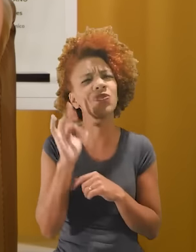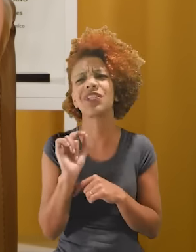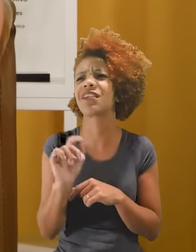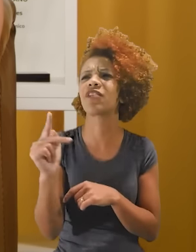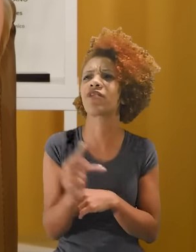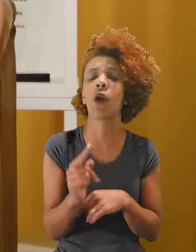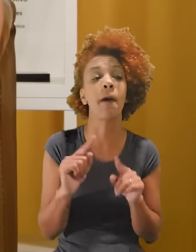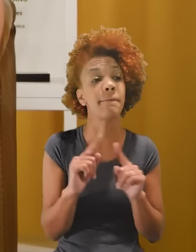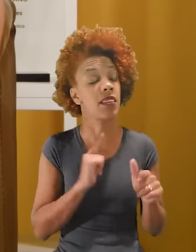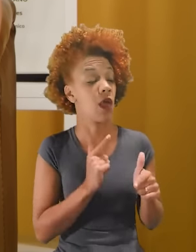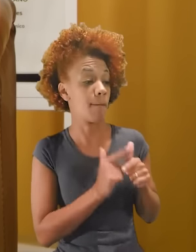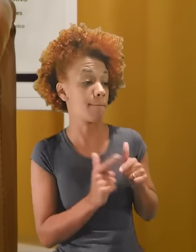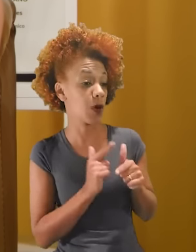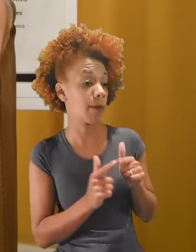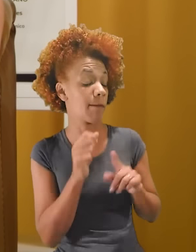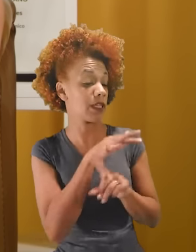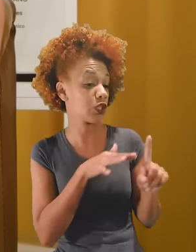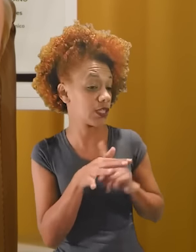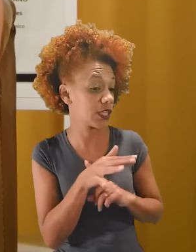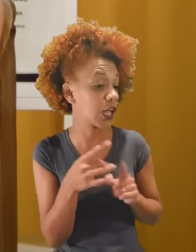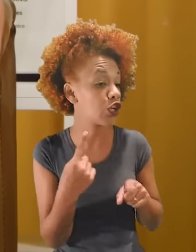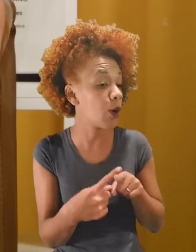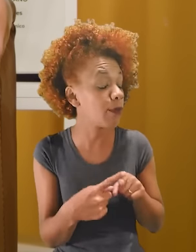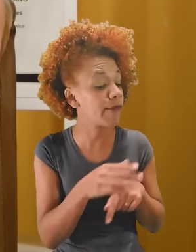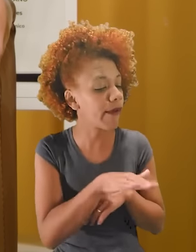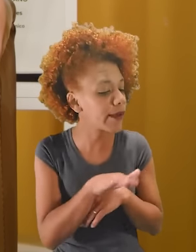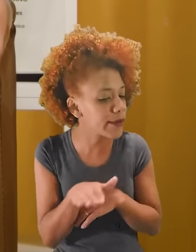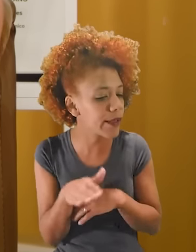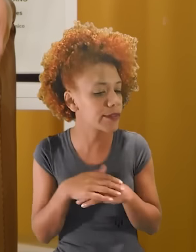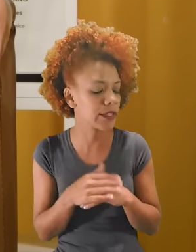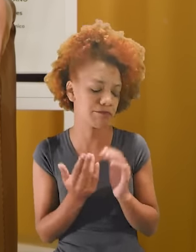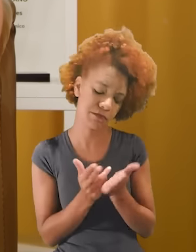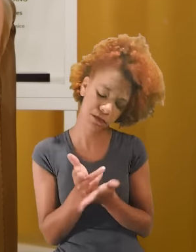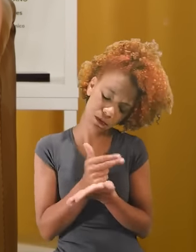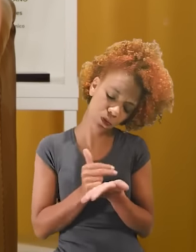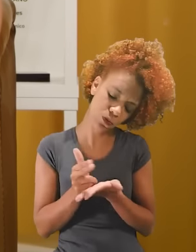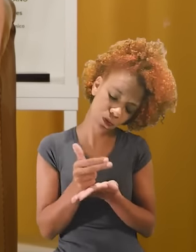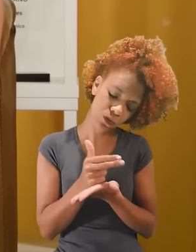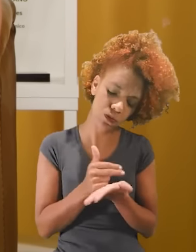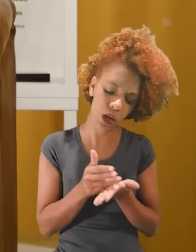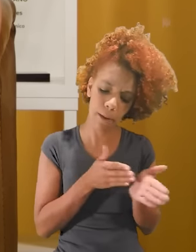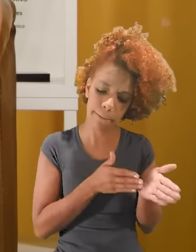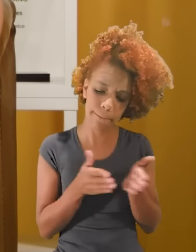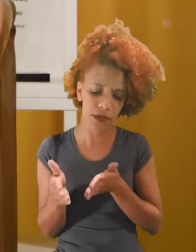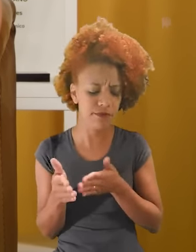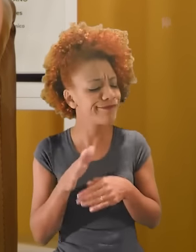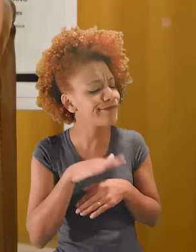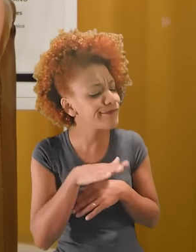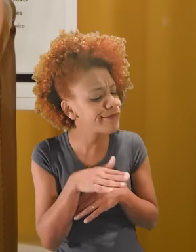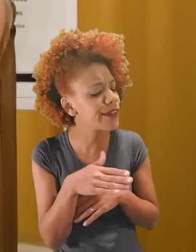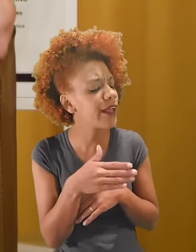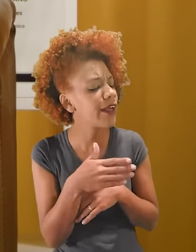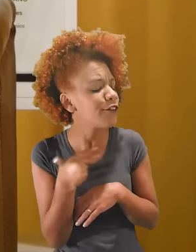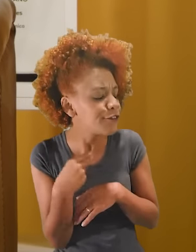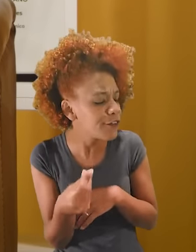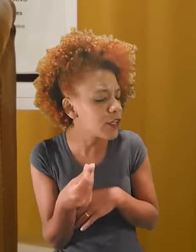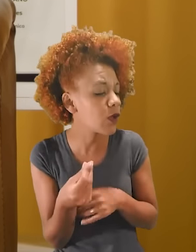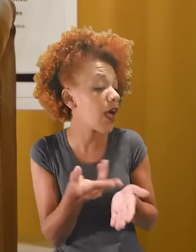isso, que tem um grande problema na sociedade, uhum, que assim, a criança, ela tá desenhando. Aí chega um momento que você fala assim,